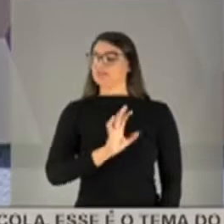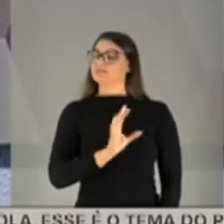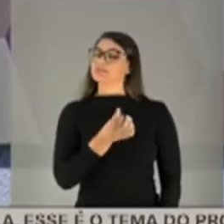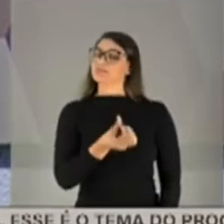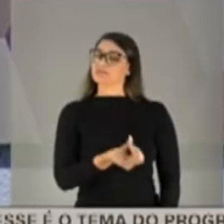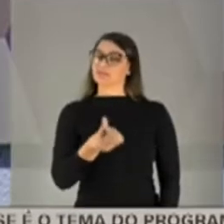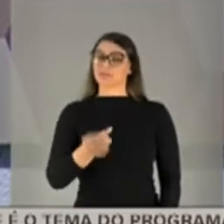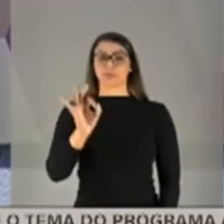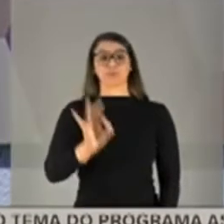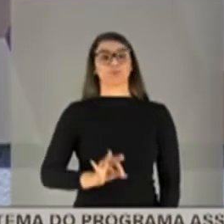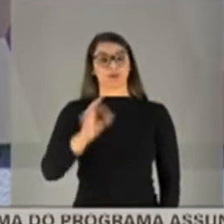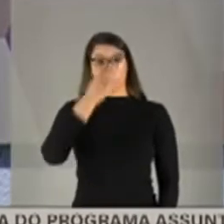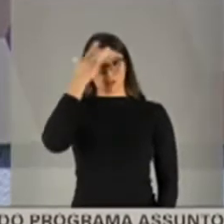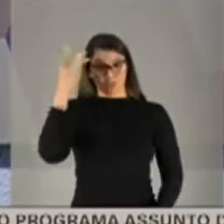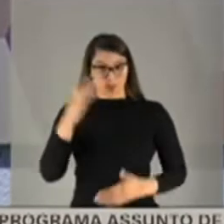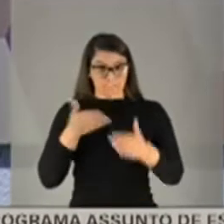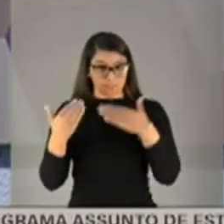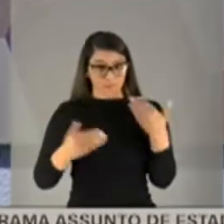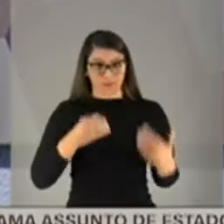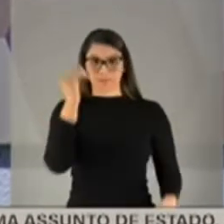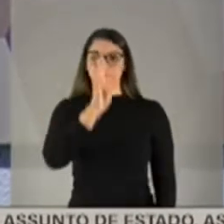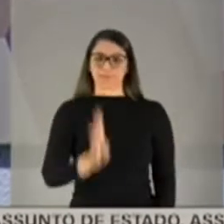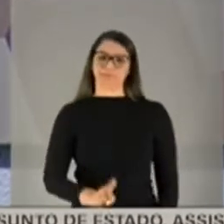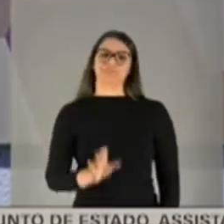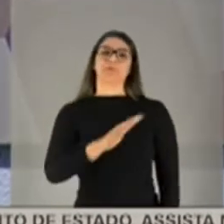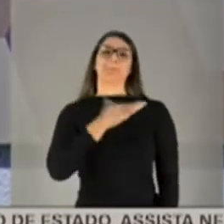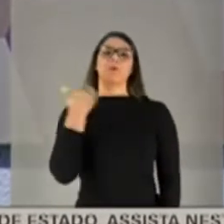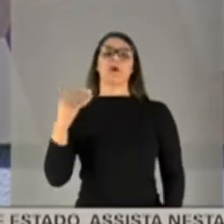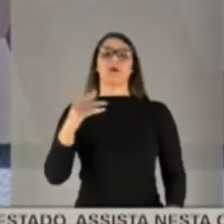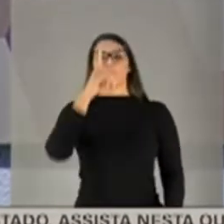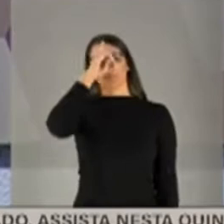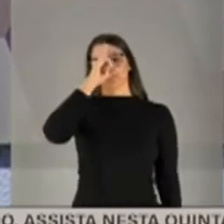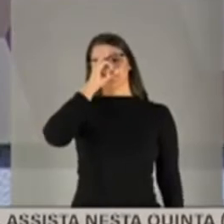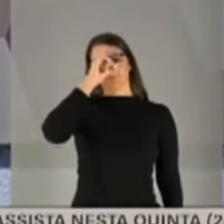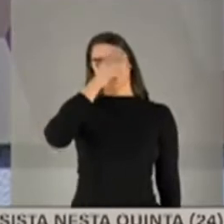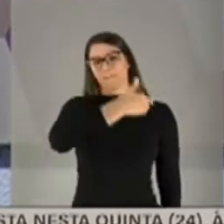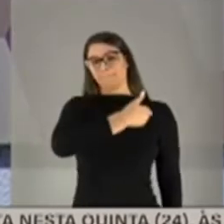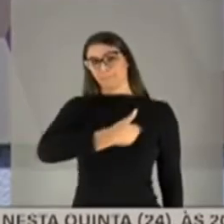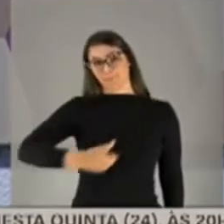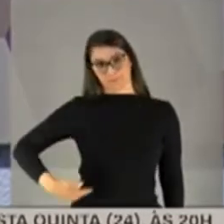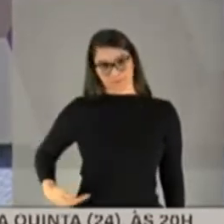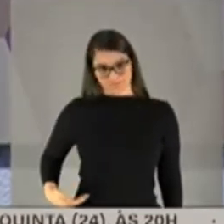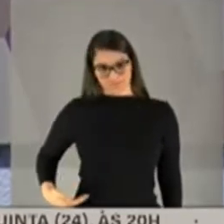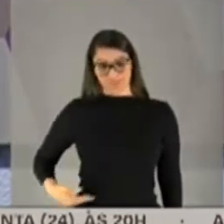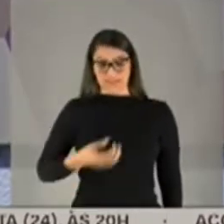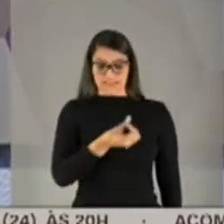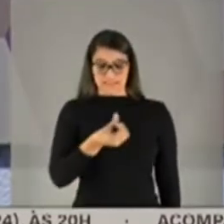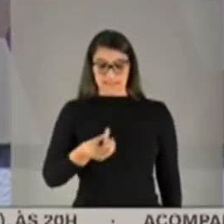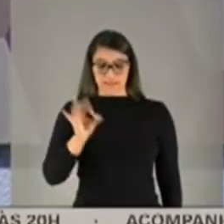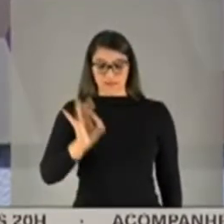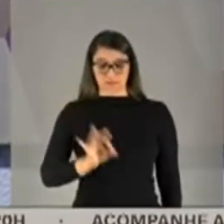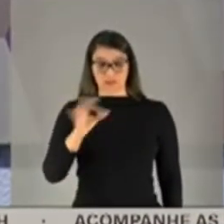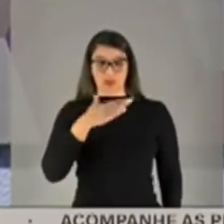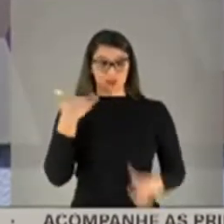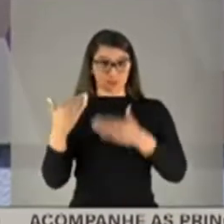66% das pessoas que morreram no Brasil morreram nas unidades públicas. E a gente está vendo também que desses 66% que morreram nas